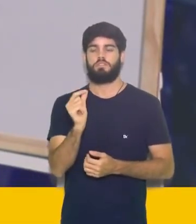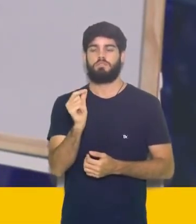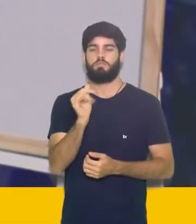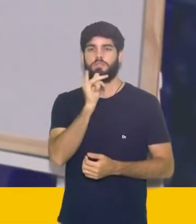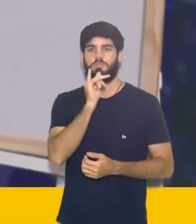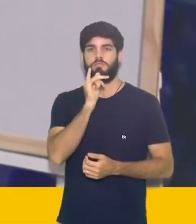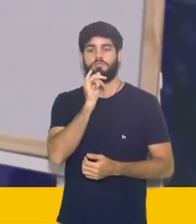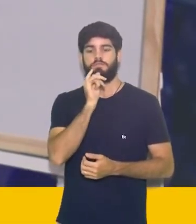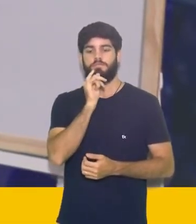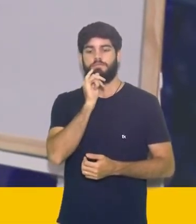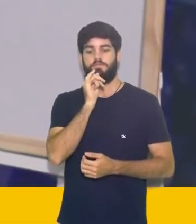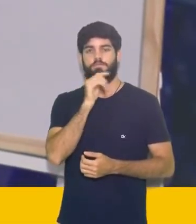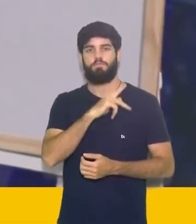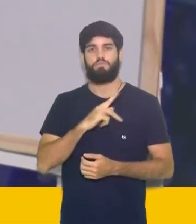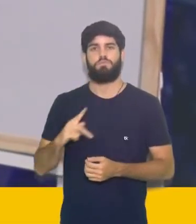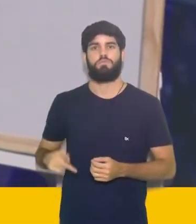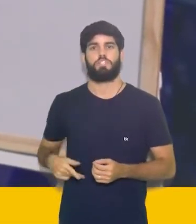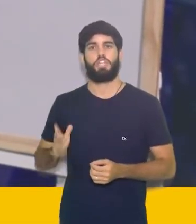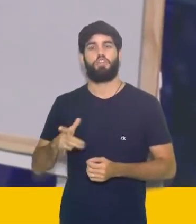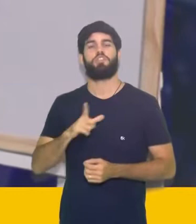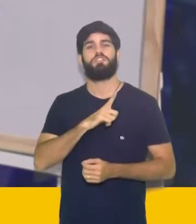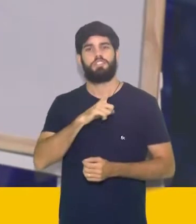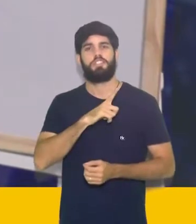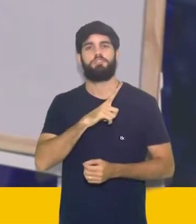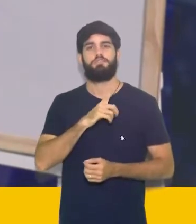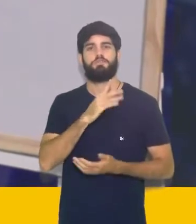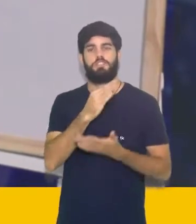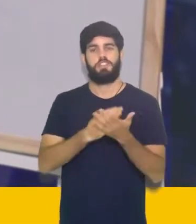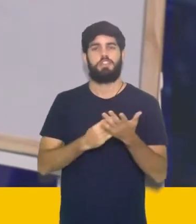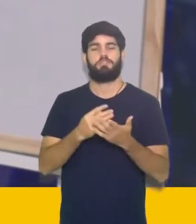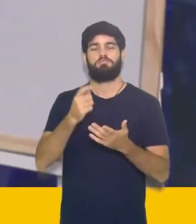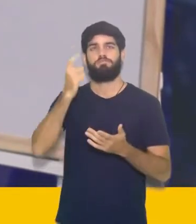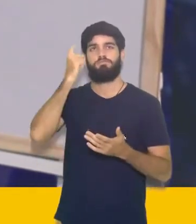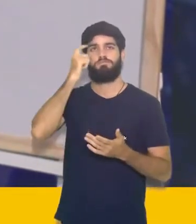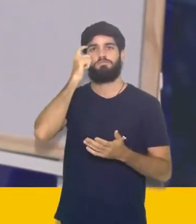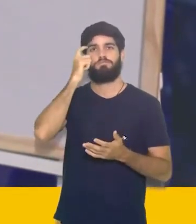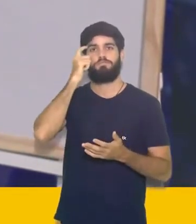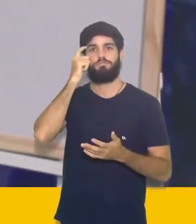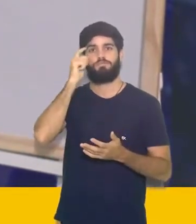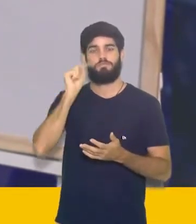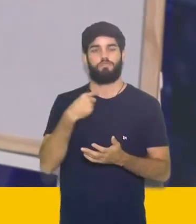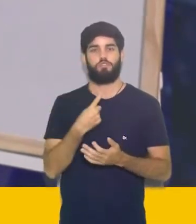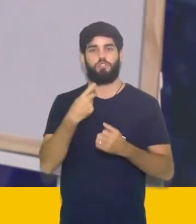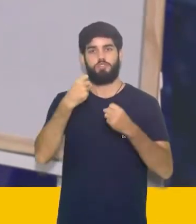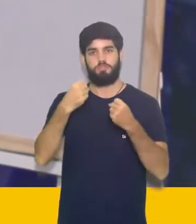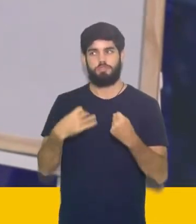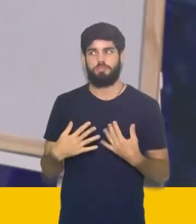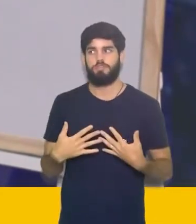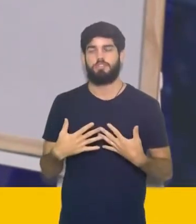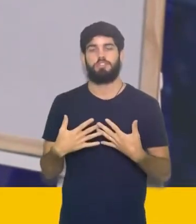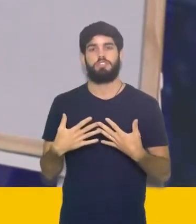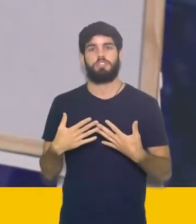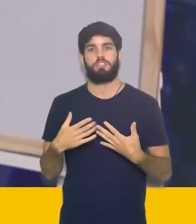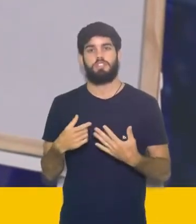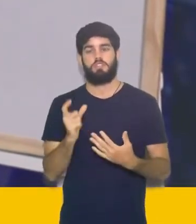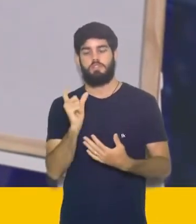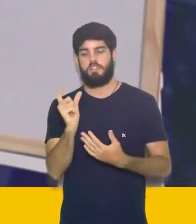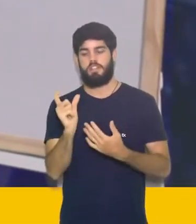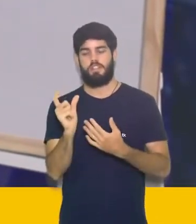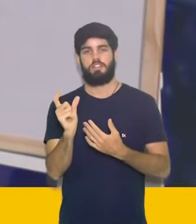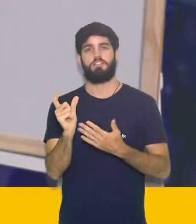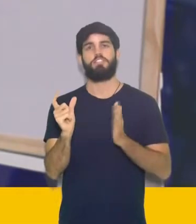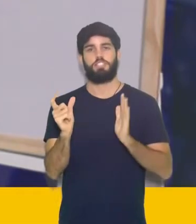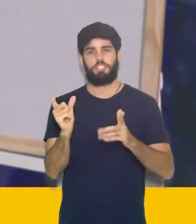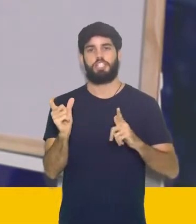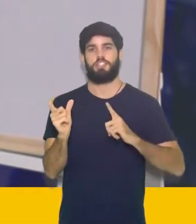pública, eu já tenho o texto todo montado na cabeça. Porque quando a gente fala, as palavras que a gente